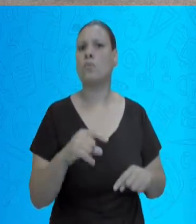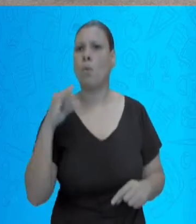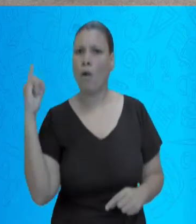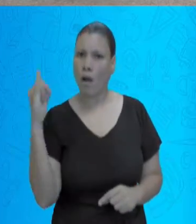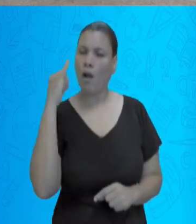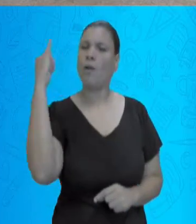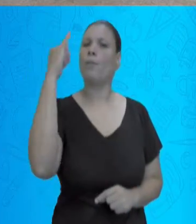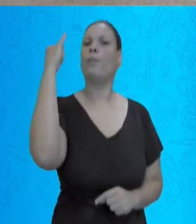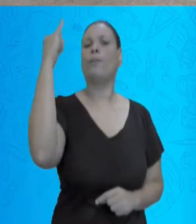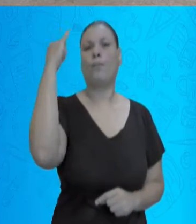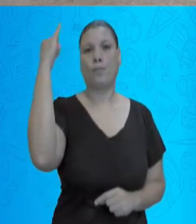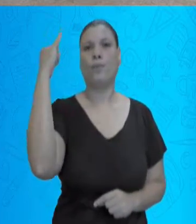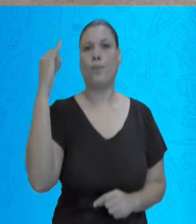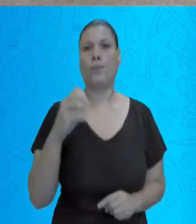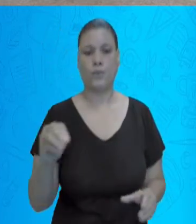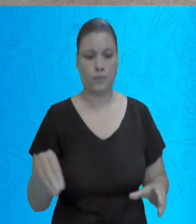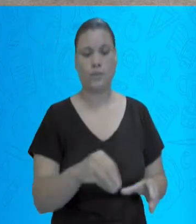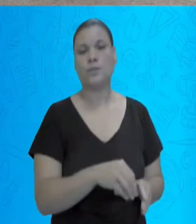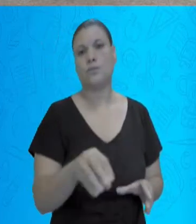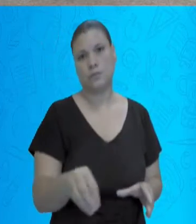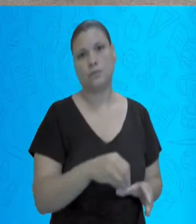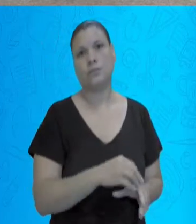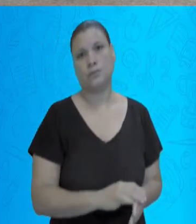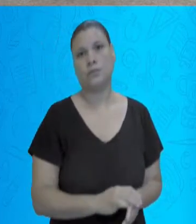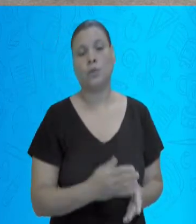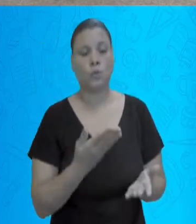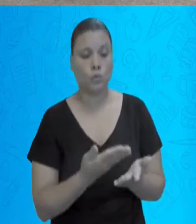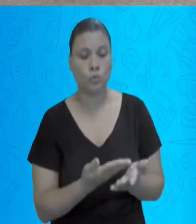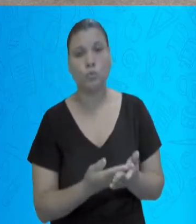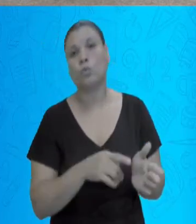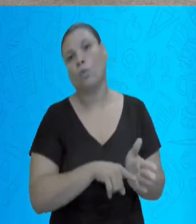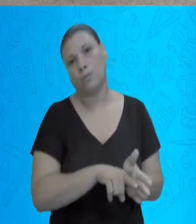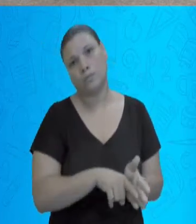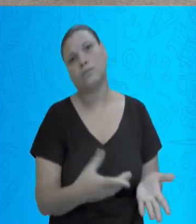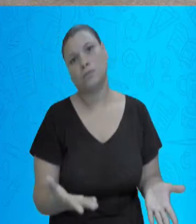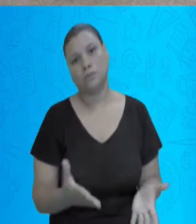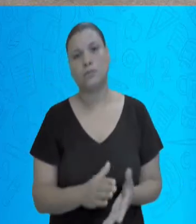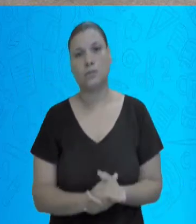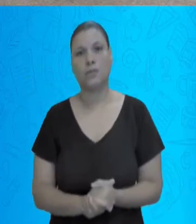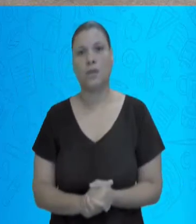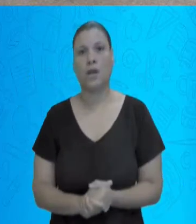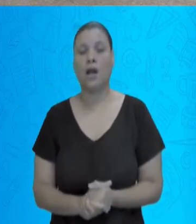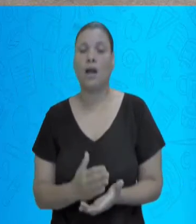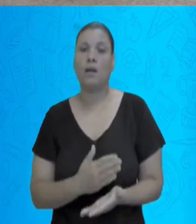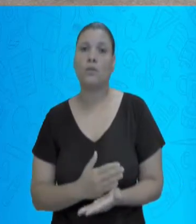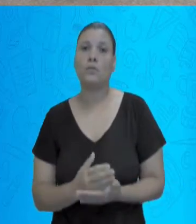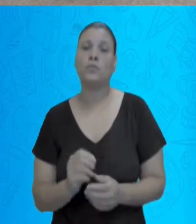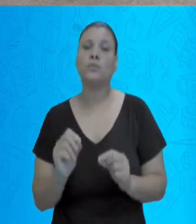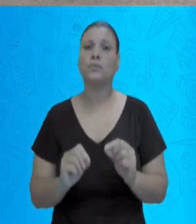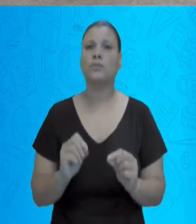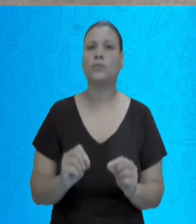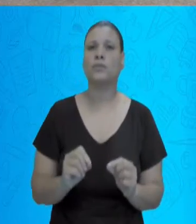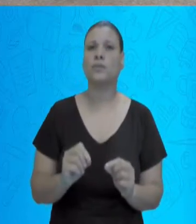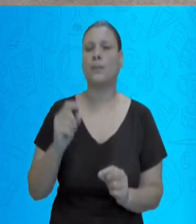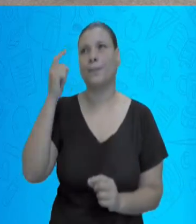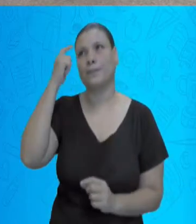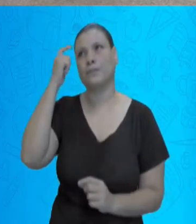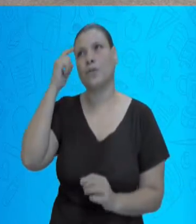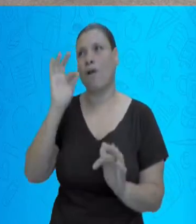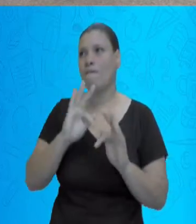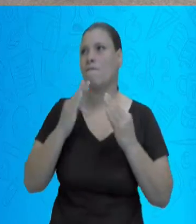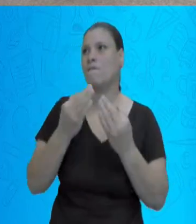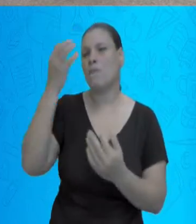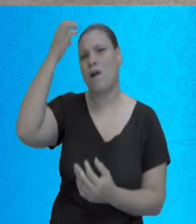com a chegada dos portugueses, com Dom João VI, ele criou esse primeiro museu.